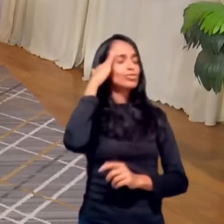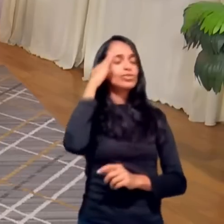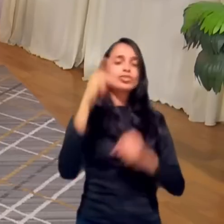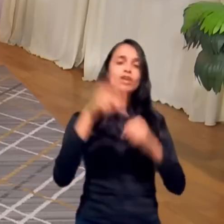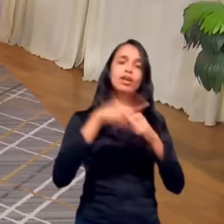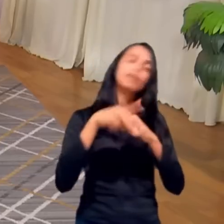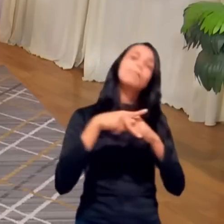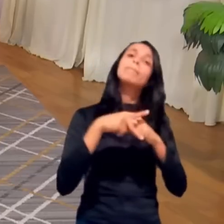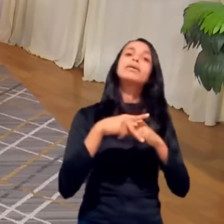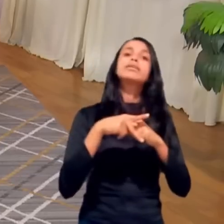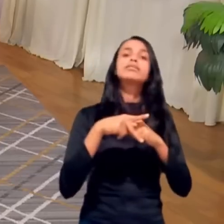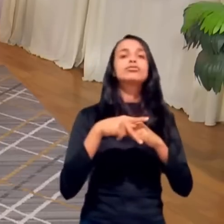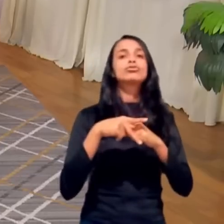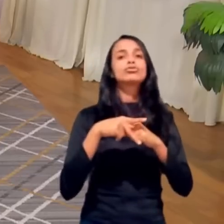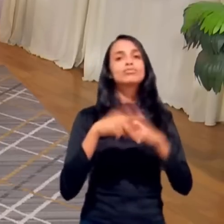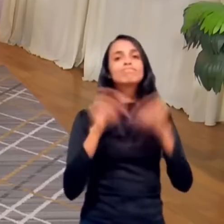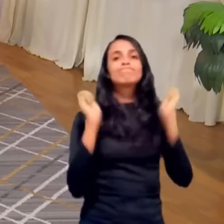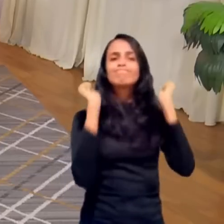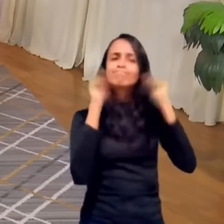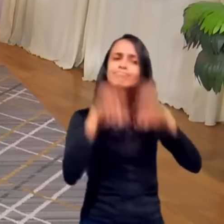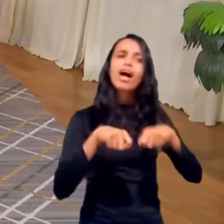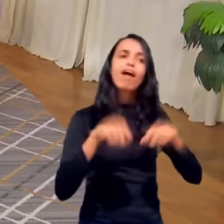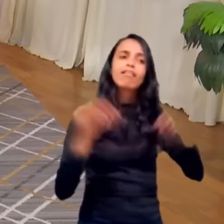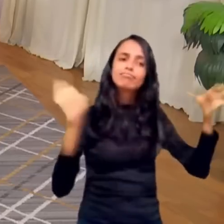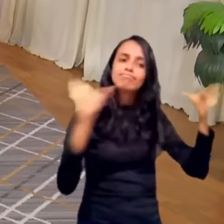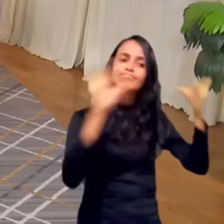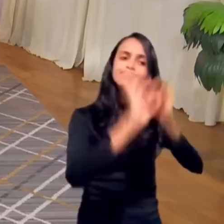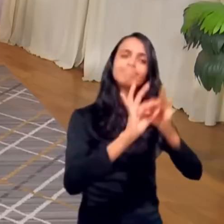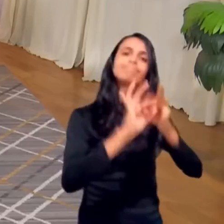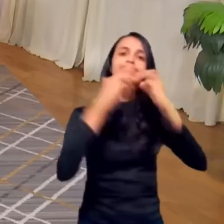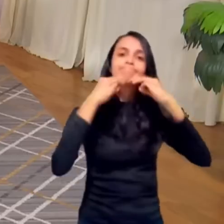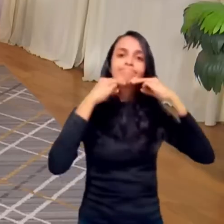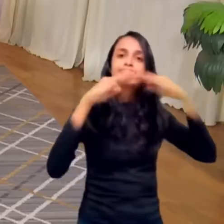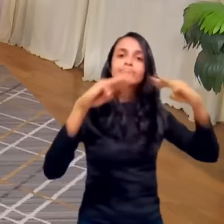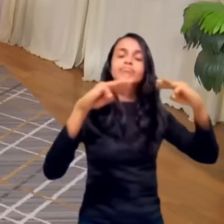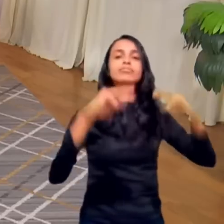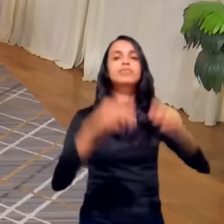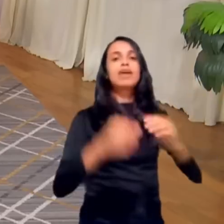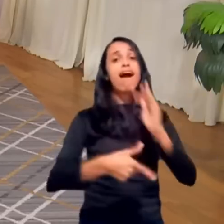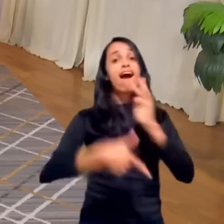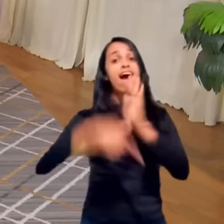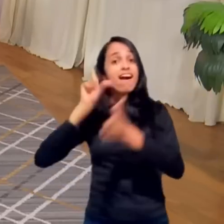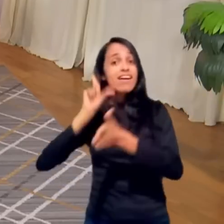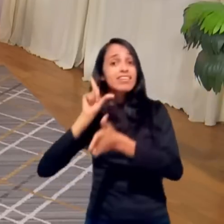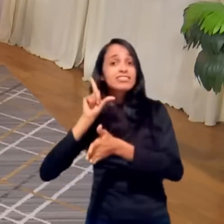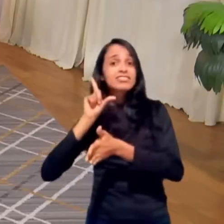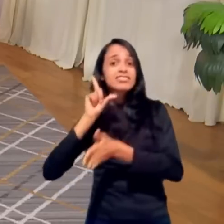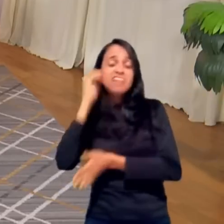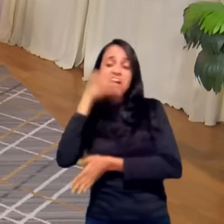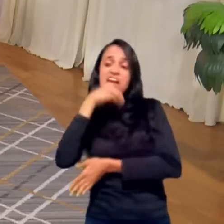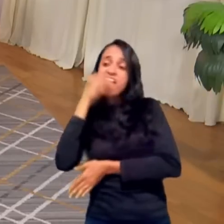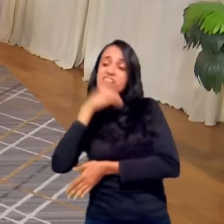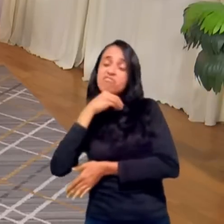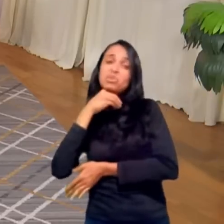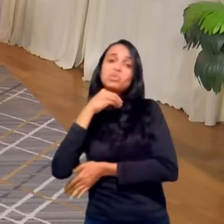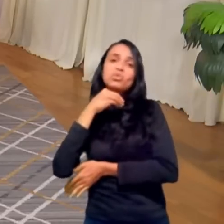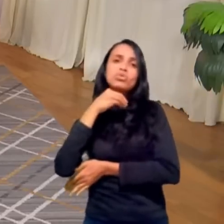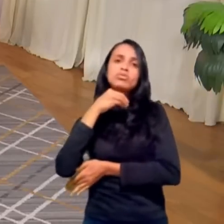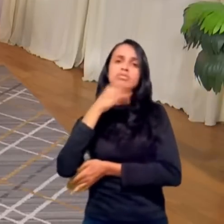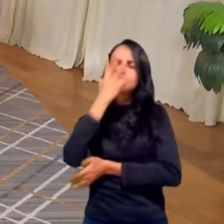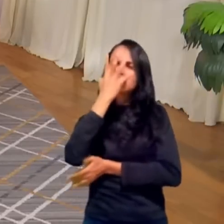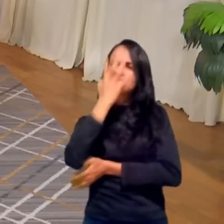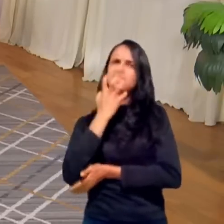ser reintegrado ao seu ministério. Ele havia falhado gravemente, mas o